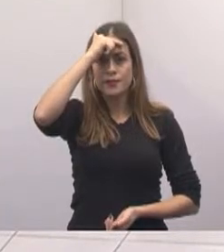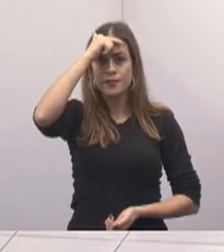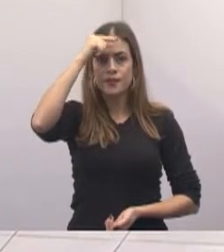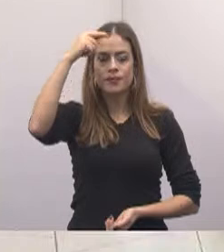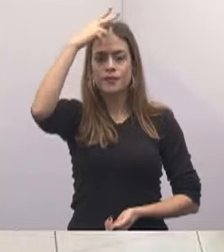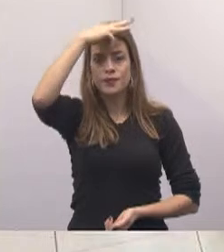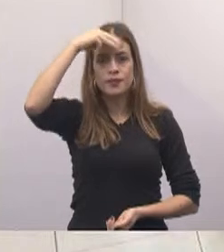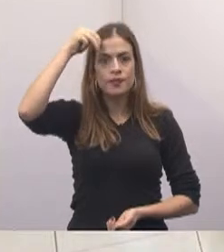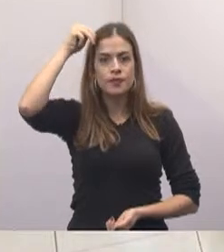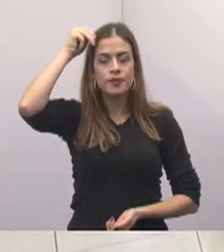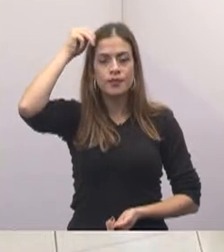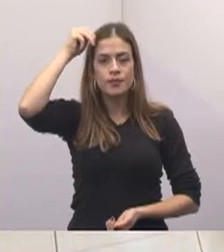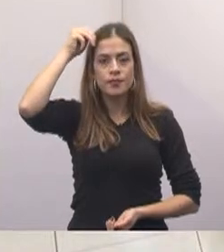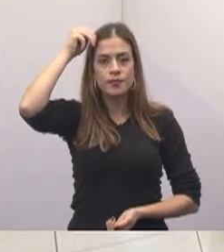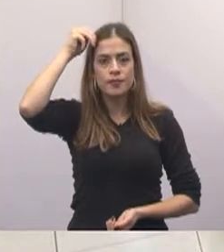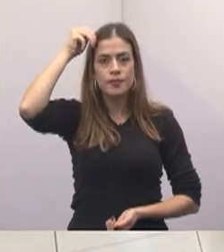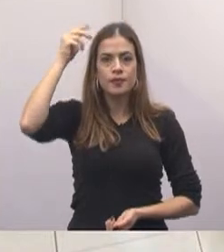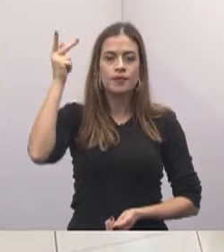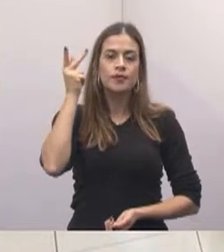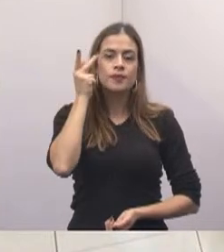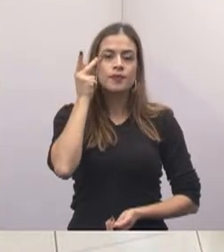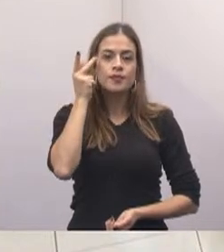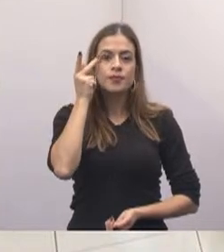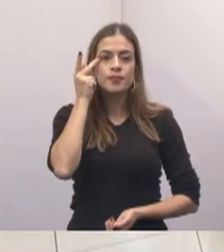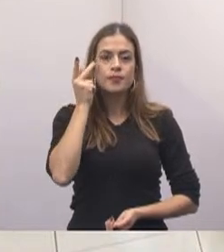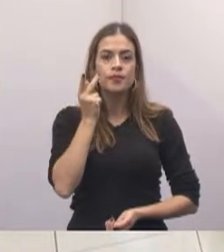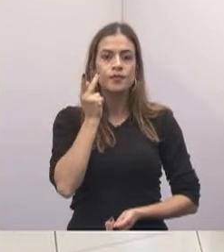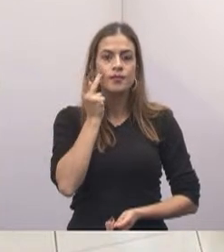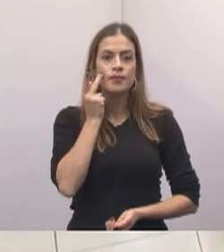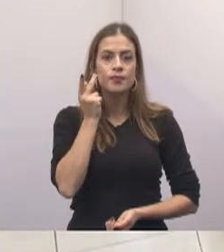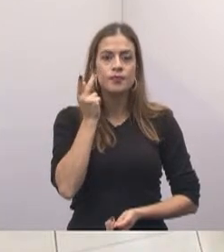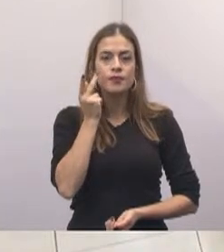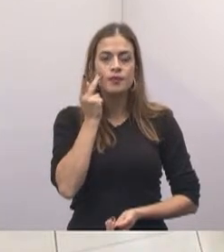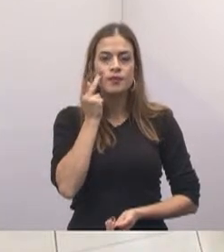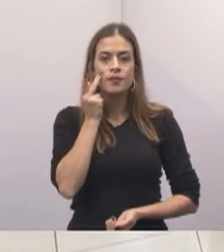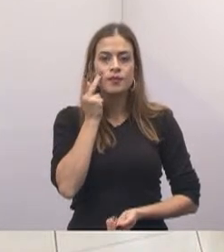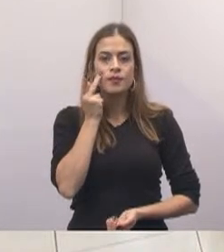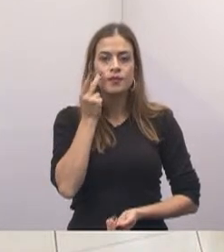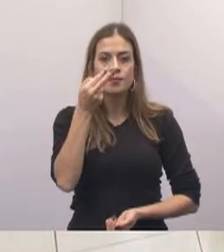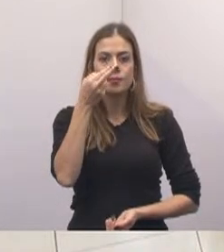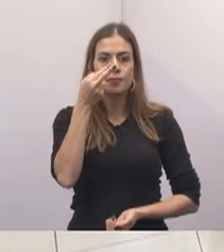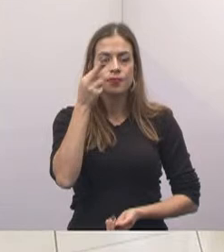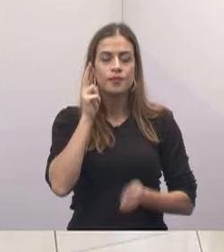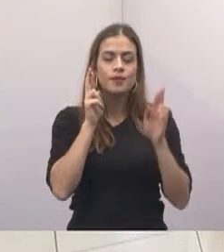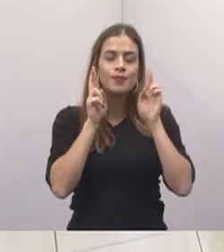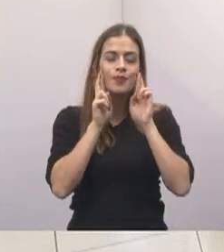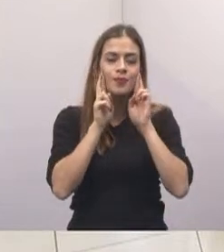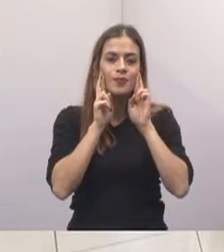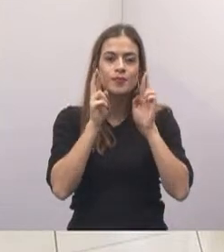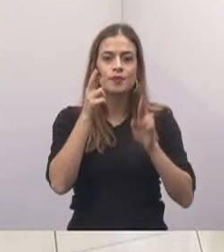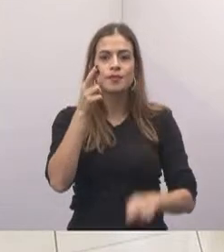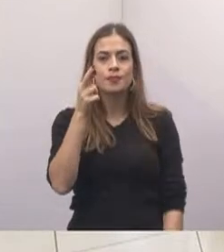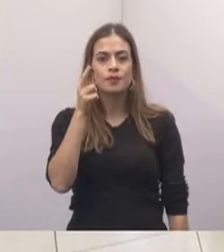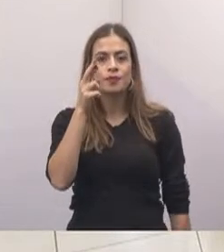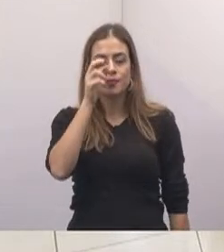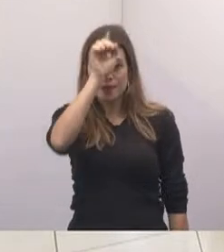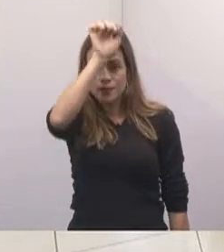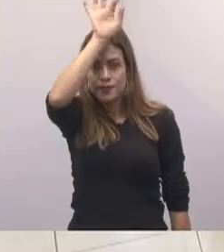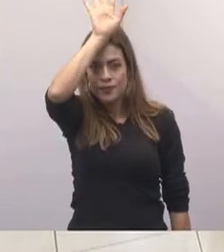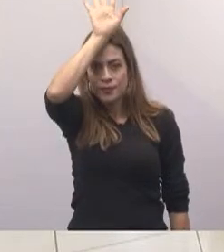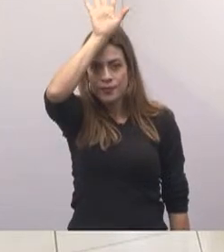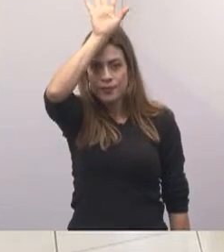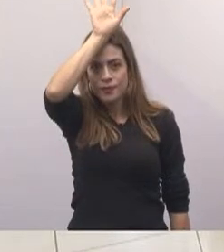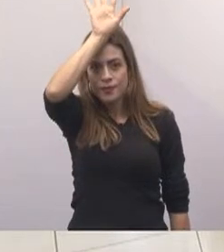vereadora Maria Amélia, vereador Paulinho do Esporte, vereador Paulinho dos Condutores, vereador Roberto Abreu, vereador Dr. Rodrigo